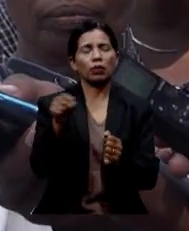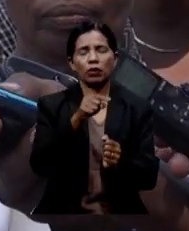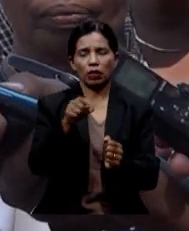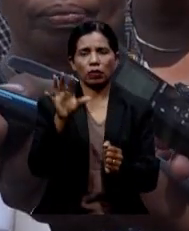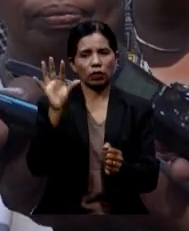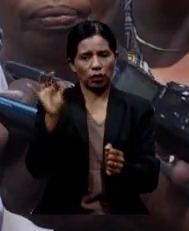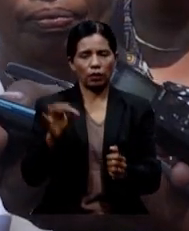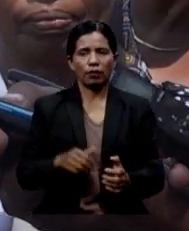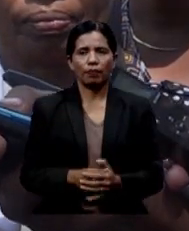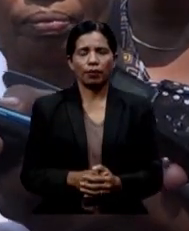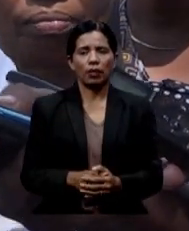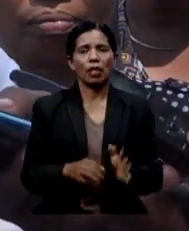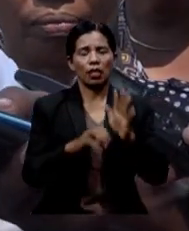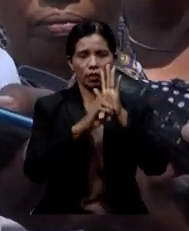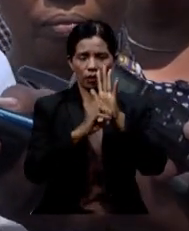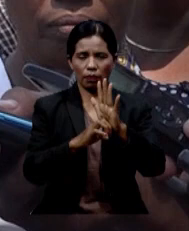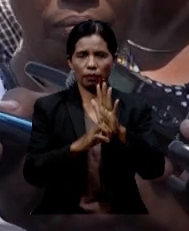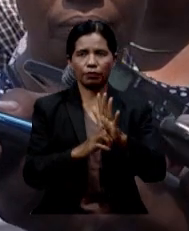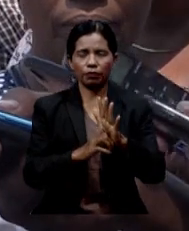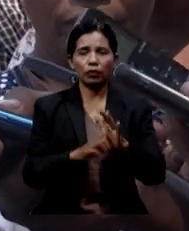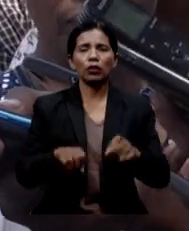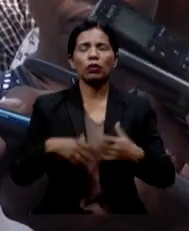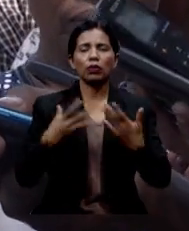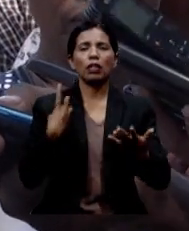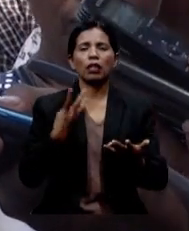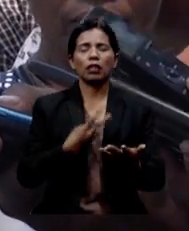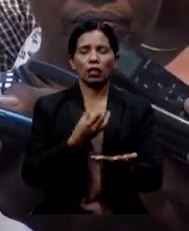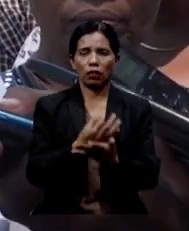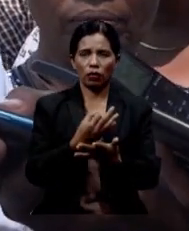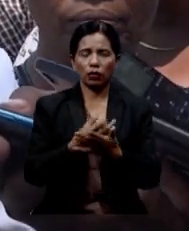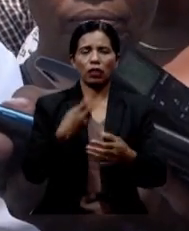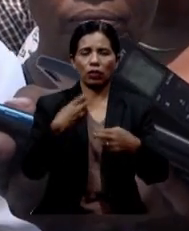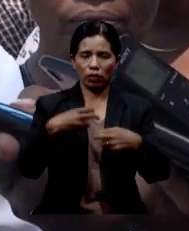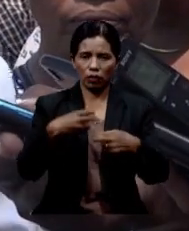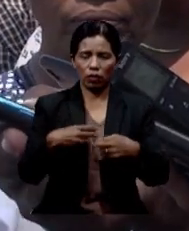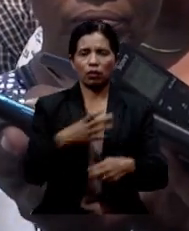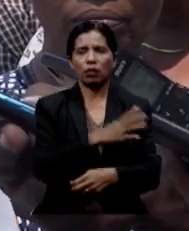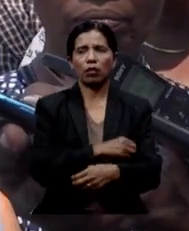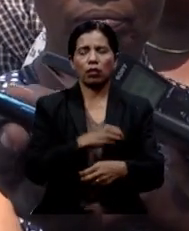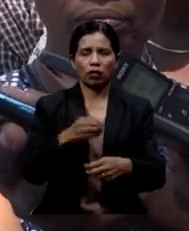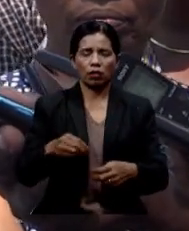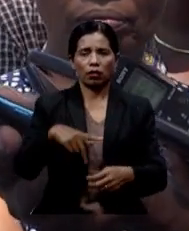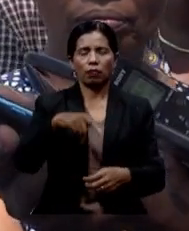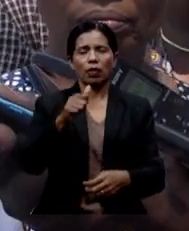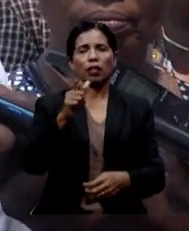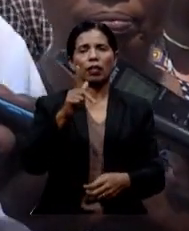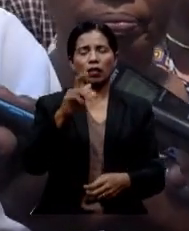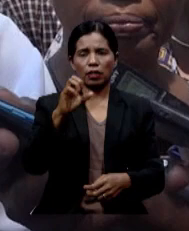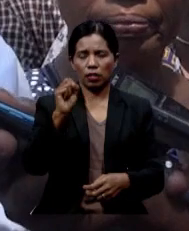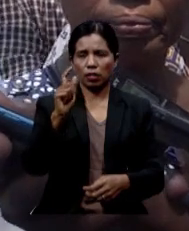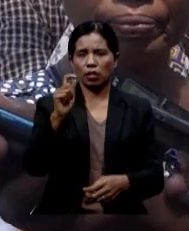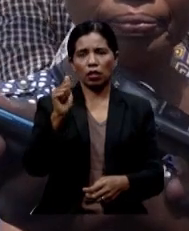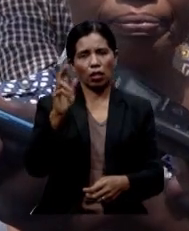rico, falhanço, por exemplo, o Insight define falhanço, por exemplo, Paquistão, poder nuclear, e